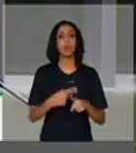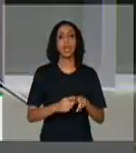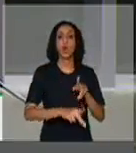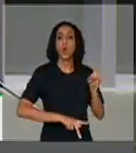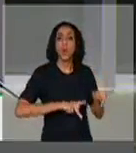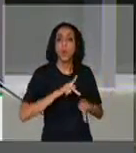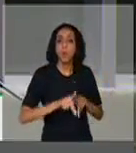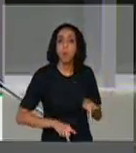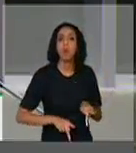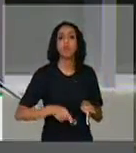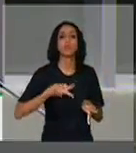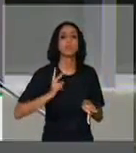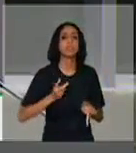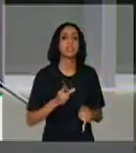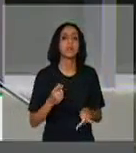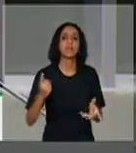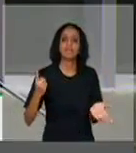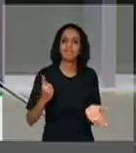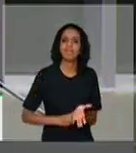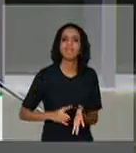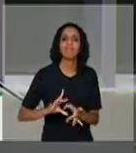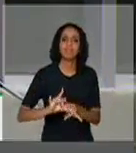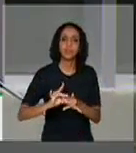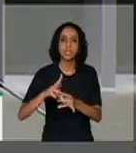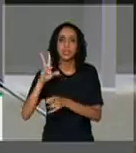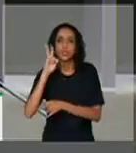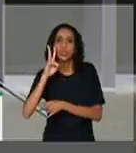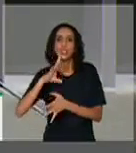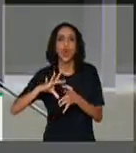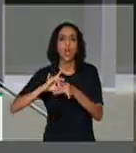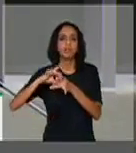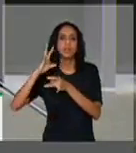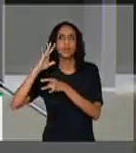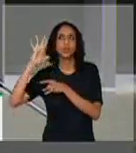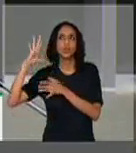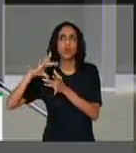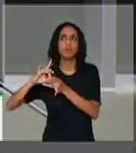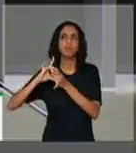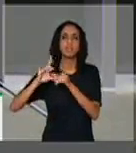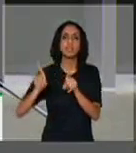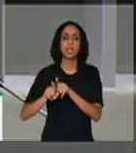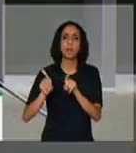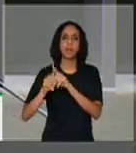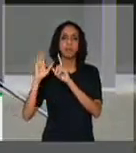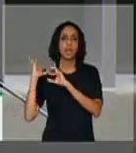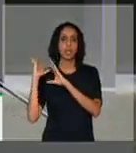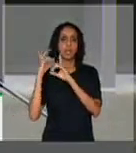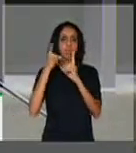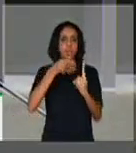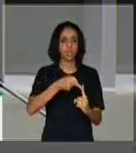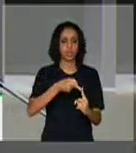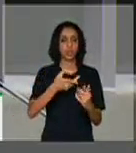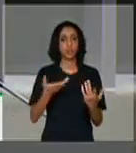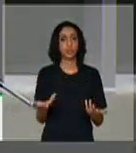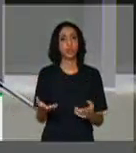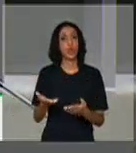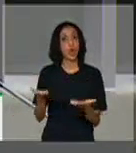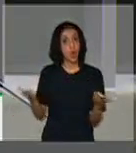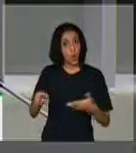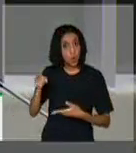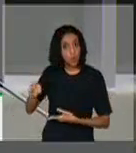comprometido com a sua história, com seus sonhos e com o seu destino, Israel exibe hoje